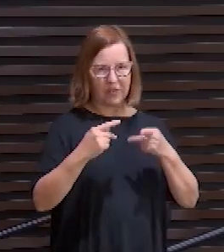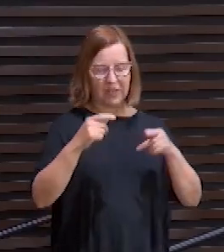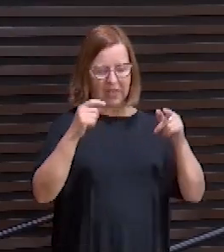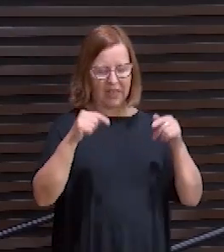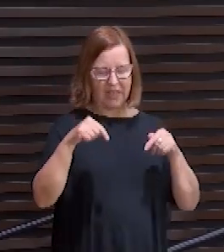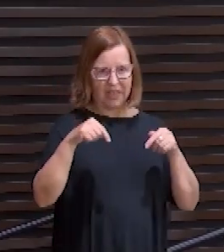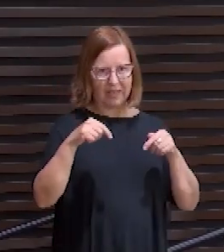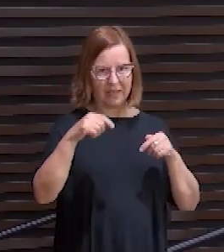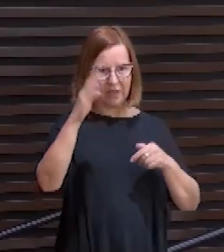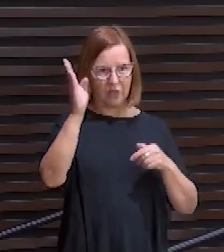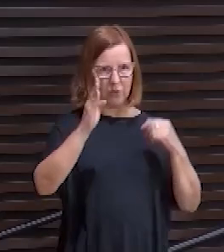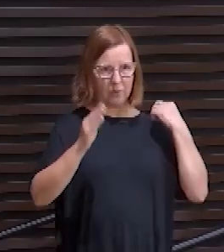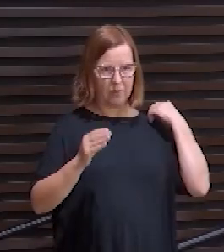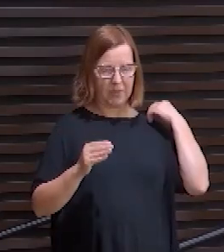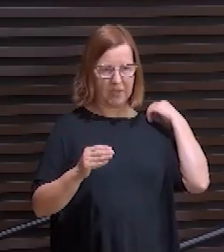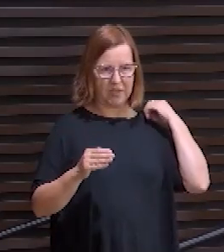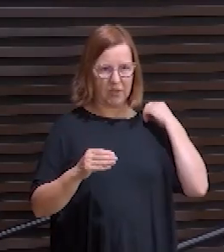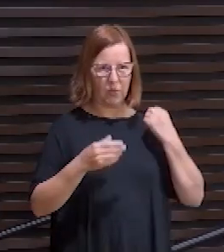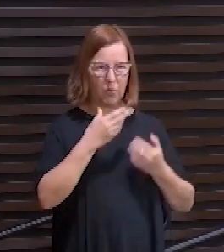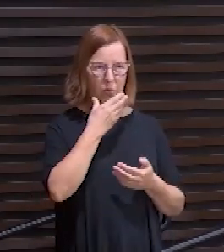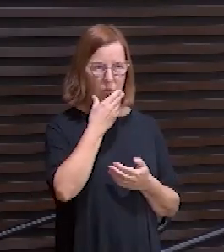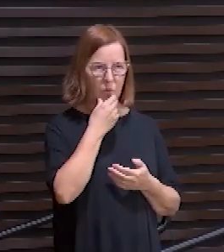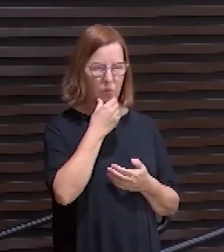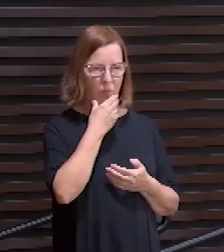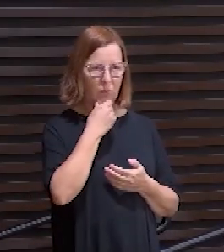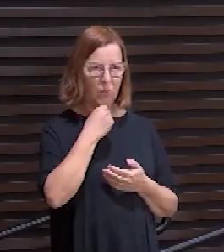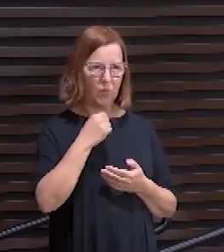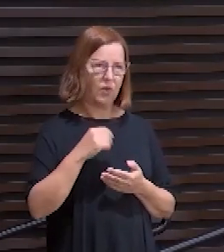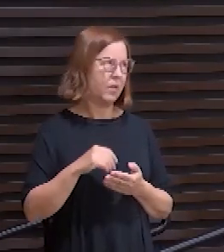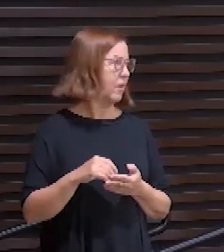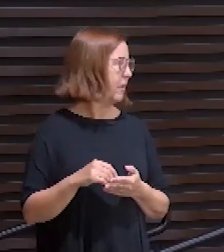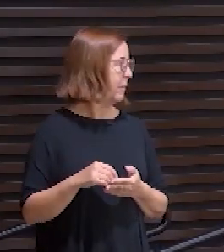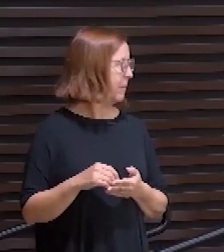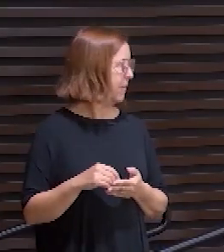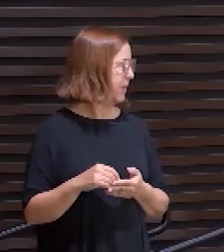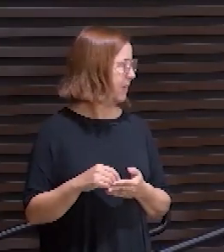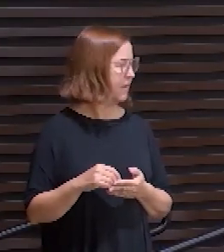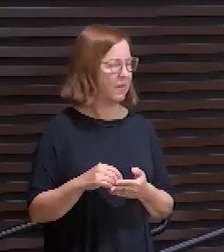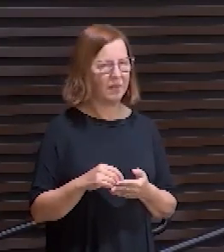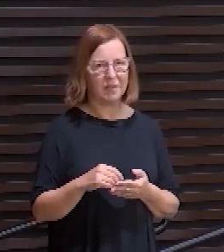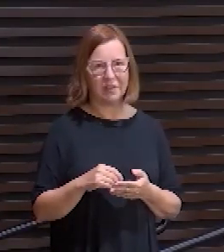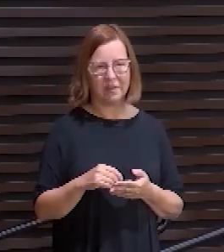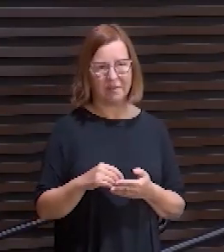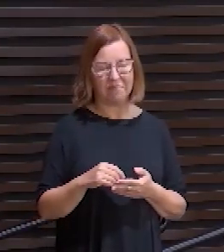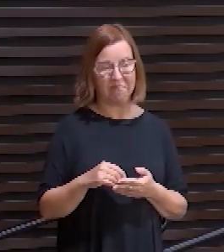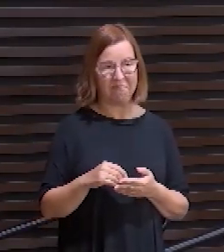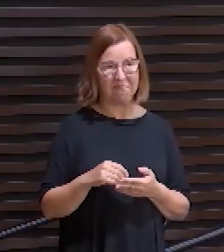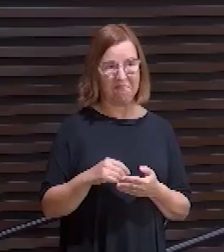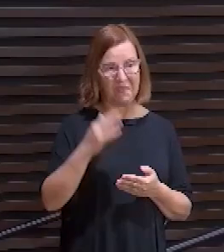seja preso ainda, porque é do cara de lá, eu não posso falar dos daqui.